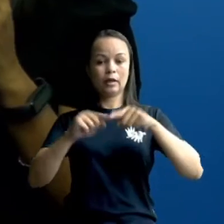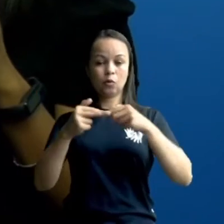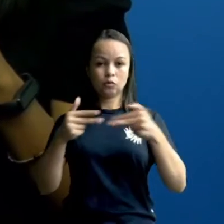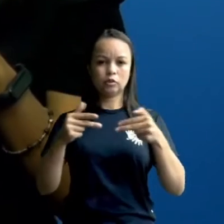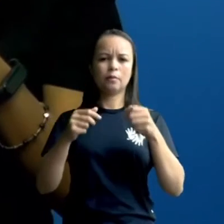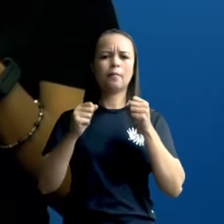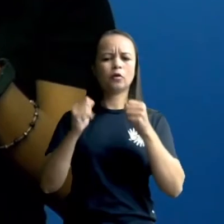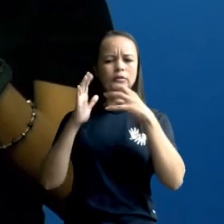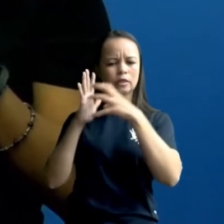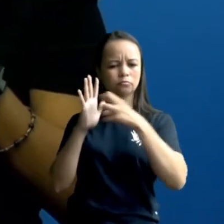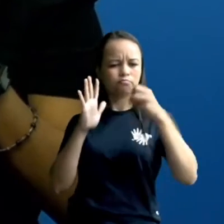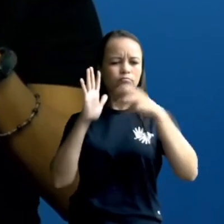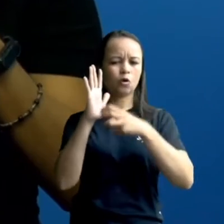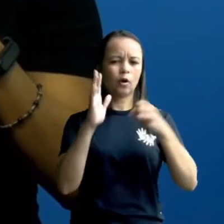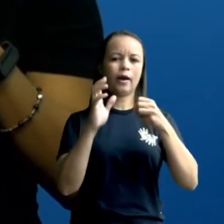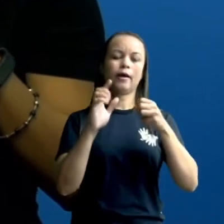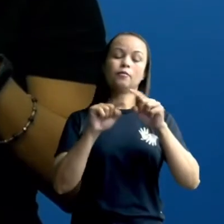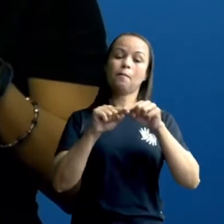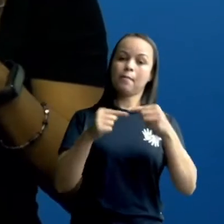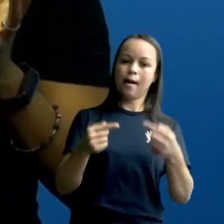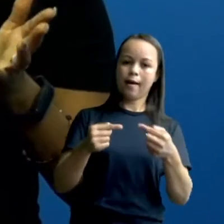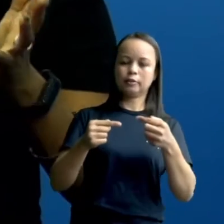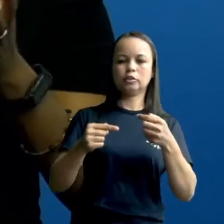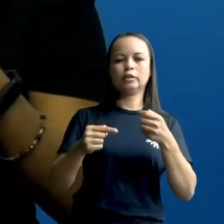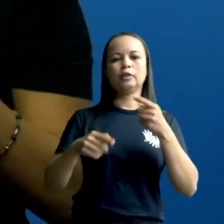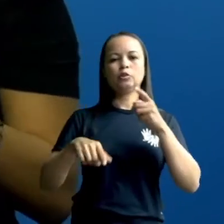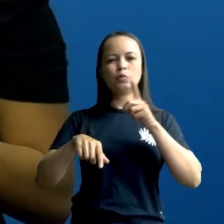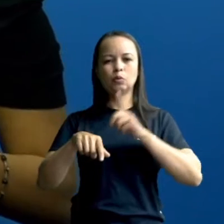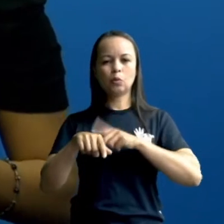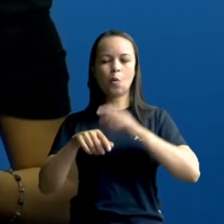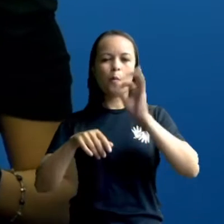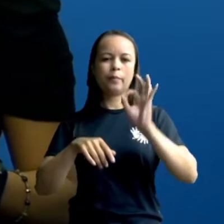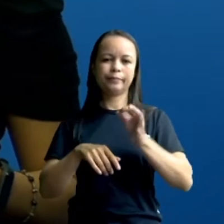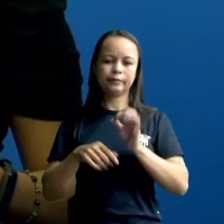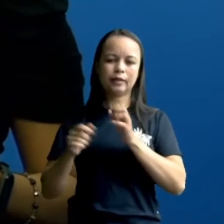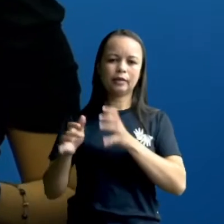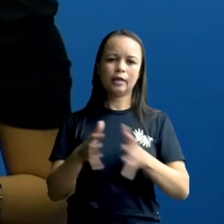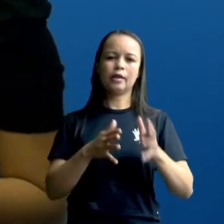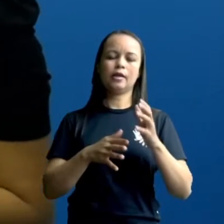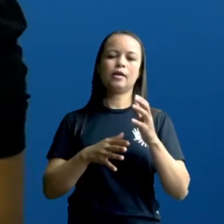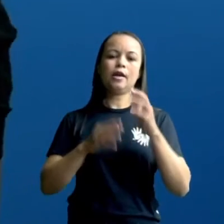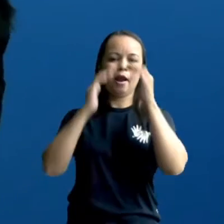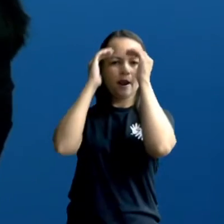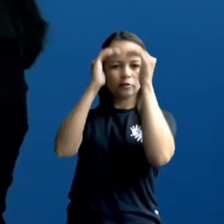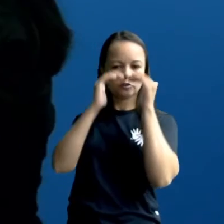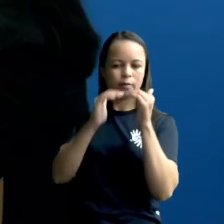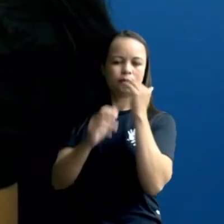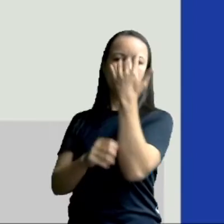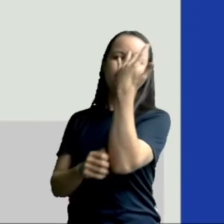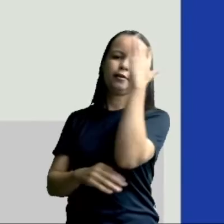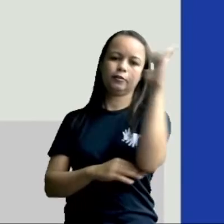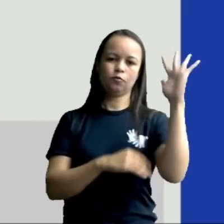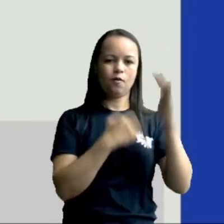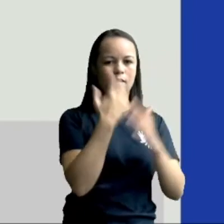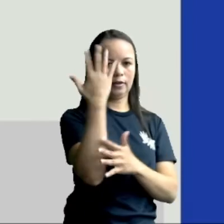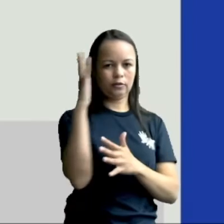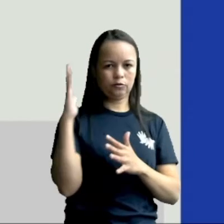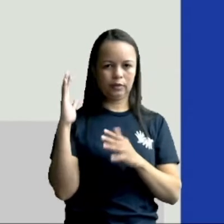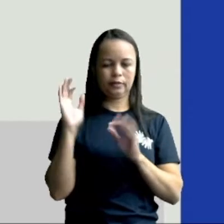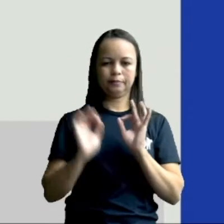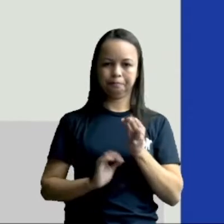mas dentro do limite, conservando e respeitando a natureza. Tá certo? Vamos